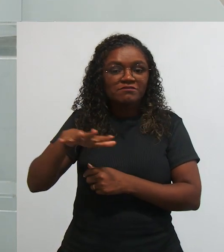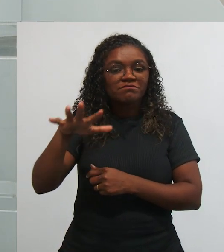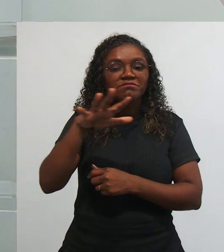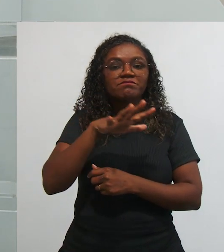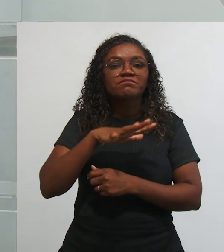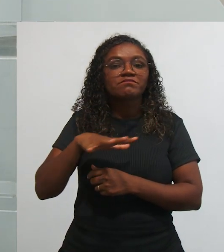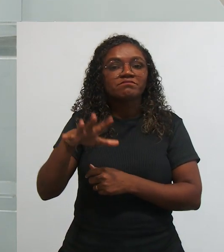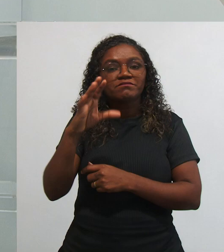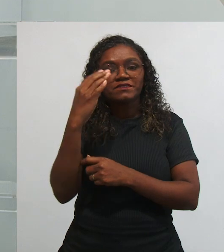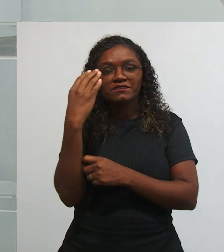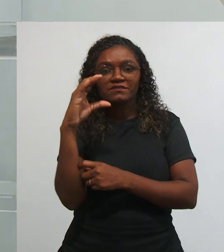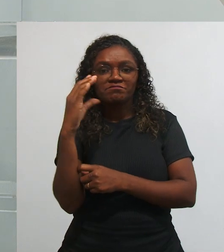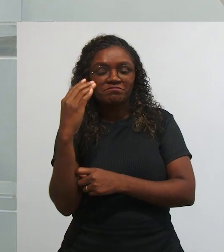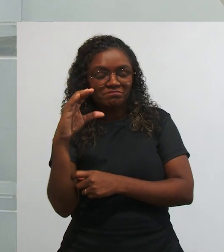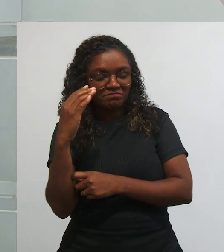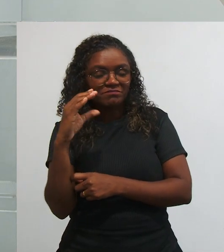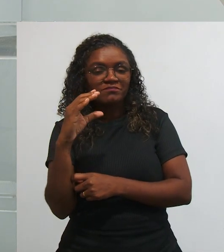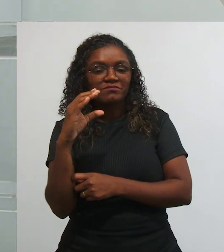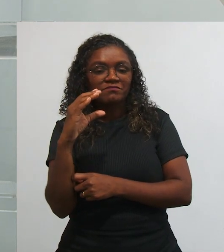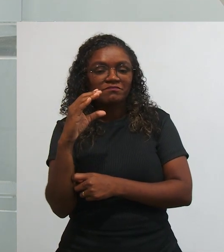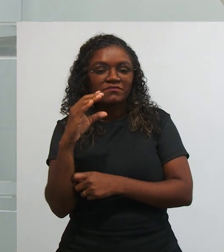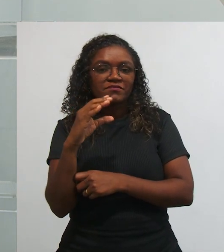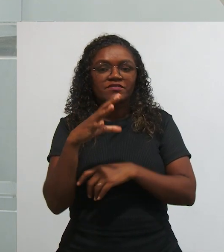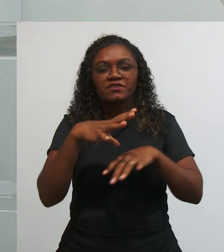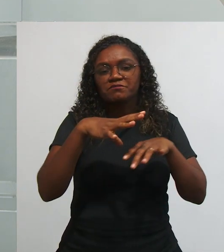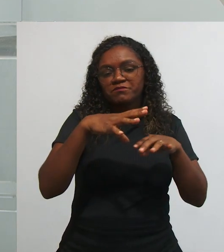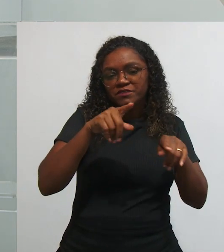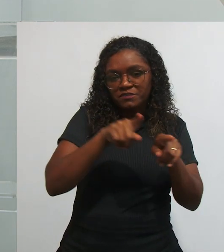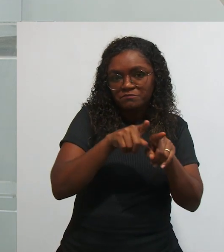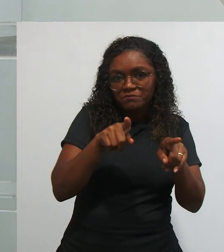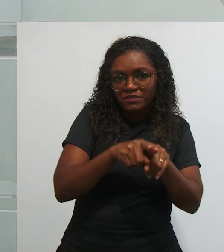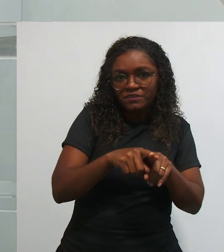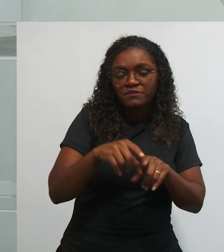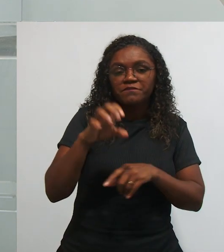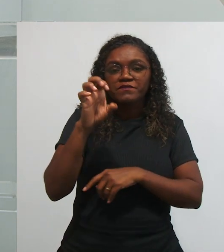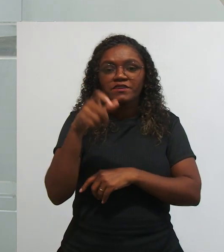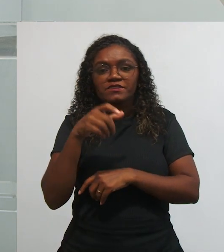de grande área das ciências. As exatas, às vezes as